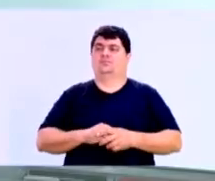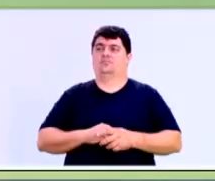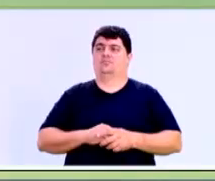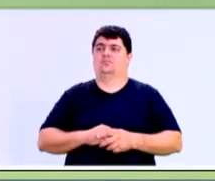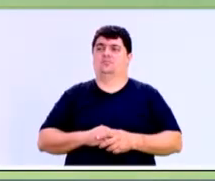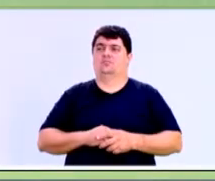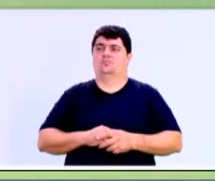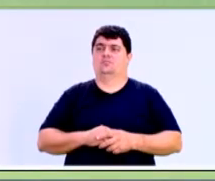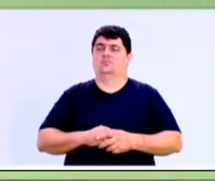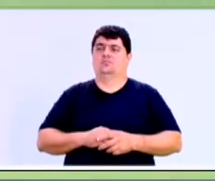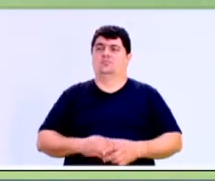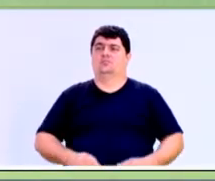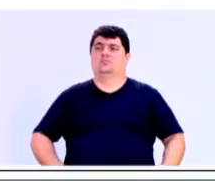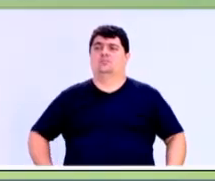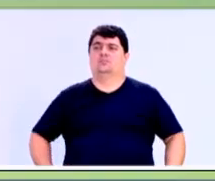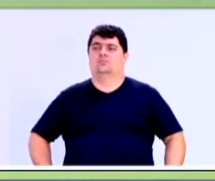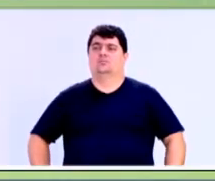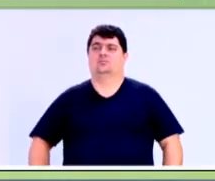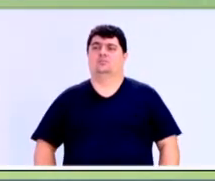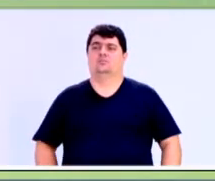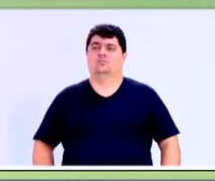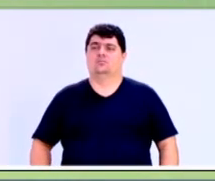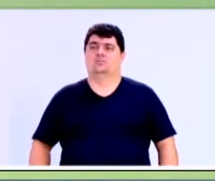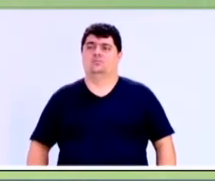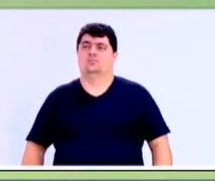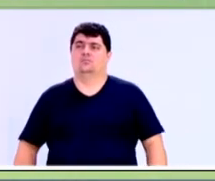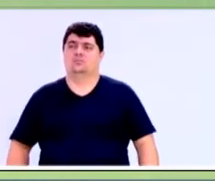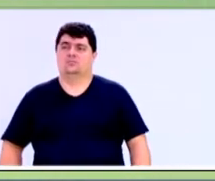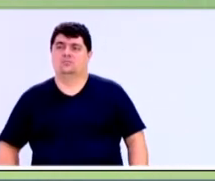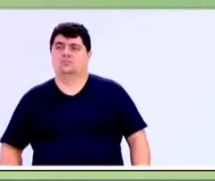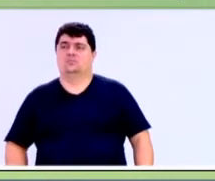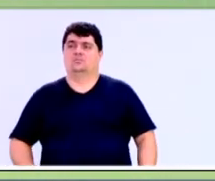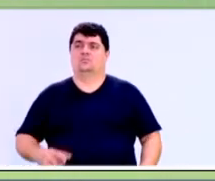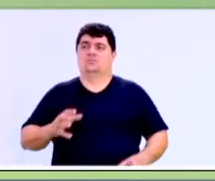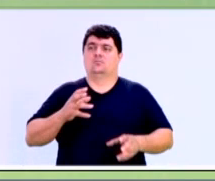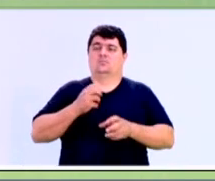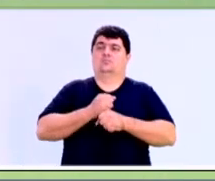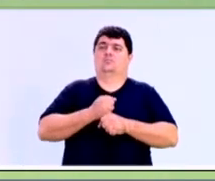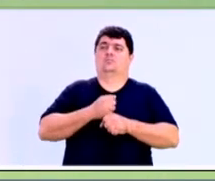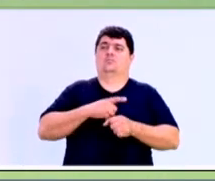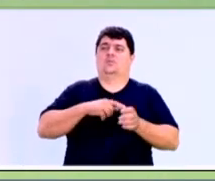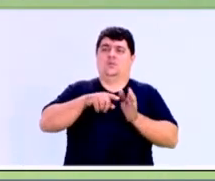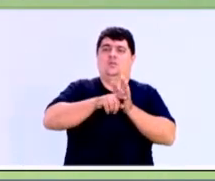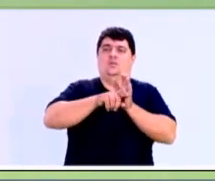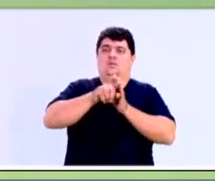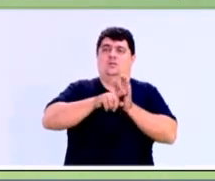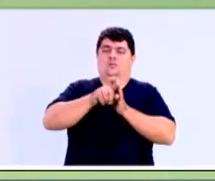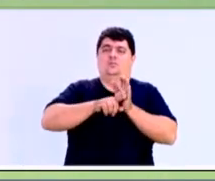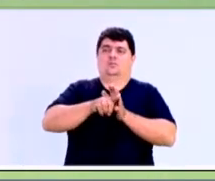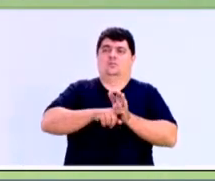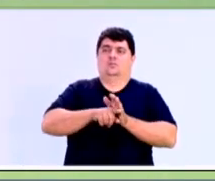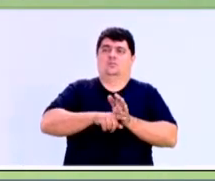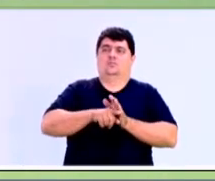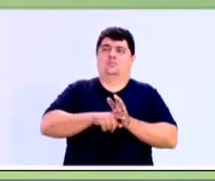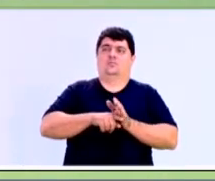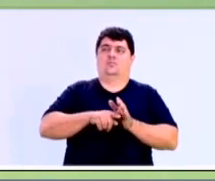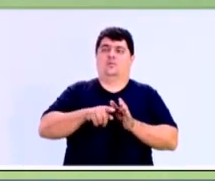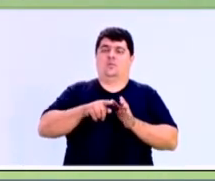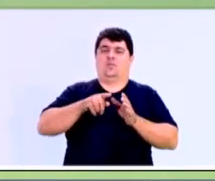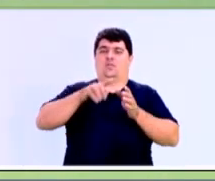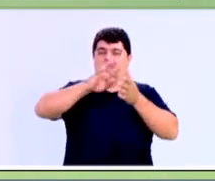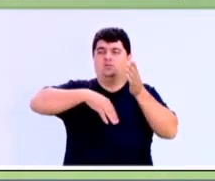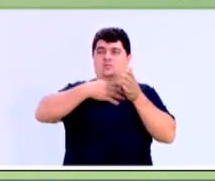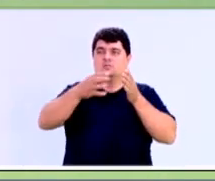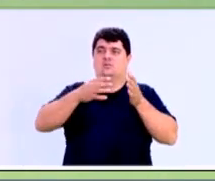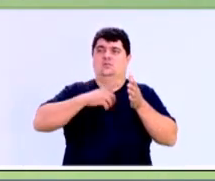Vamos voltar aqui para os slides. Aqui daquela pesquisa que a gente pulou um pouquinho dos métodos de previsão de falência, a